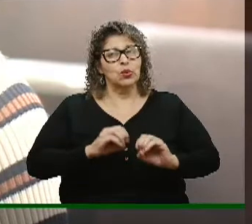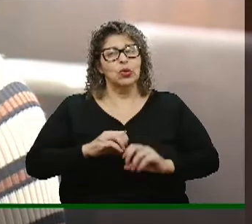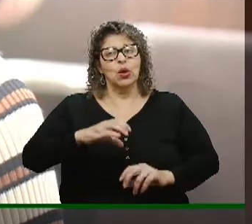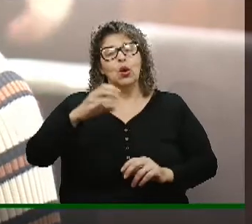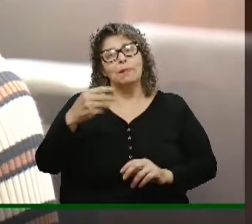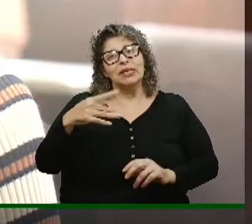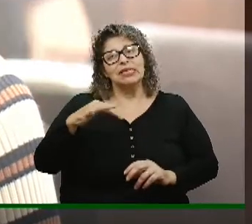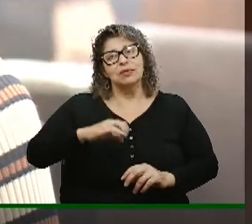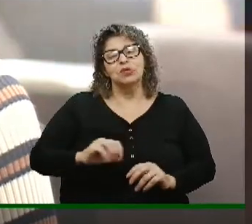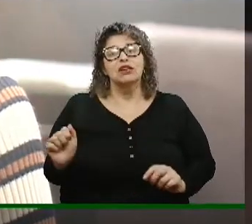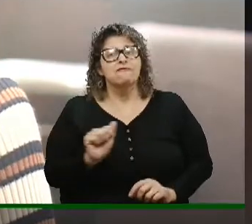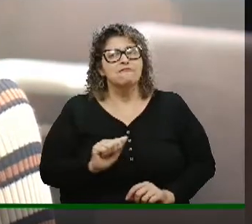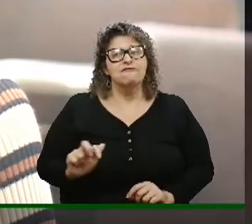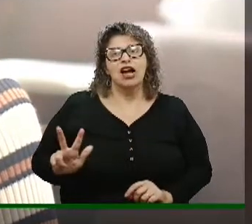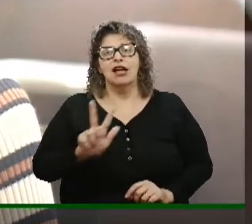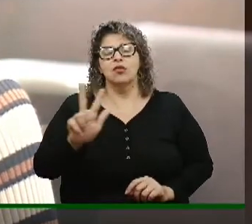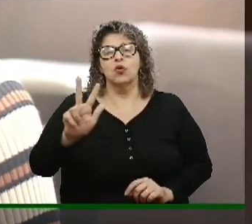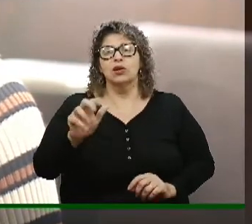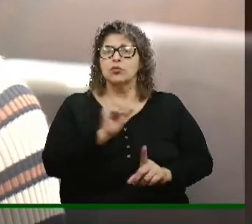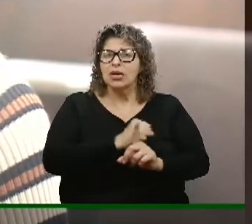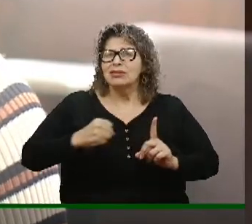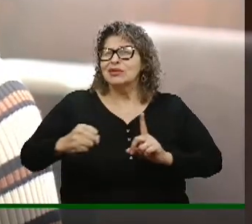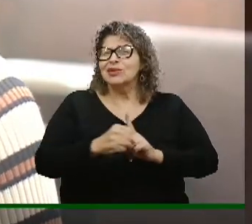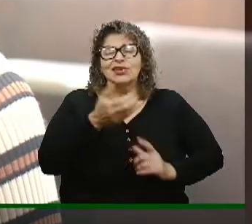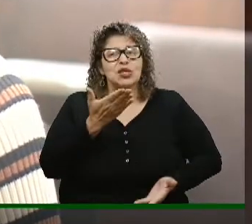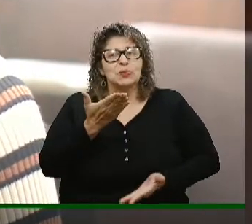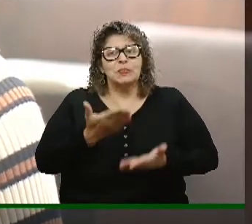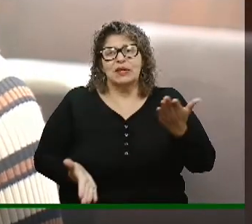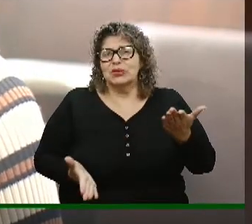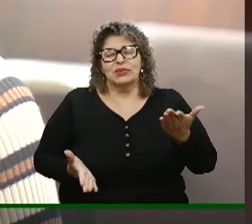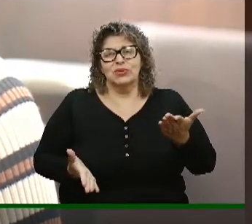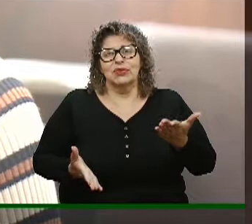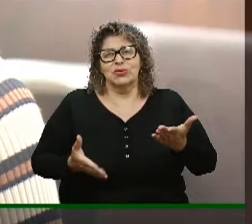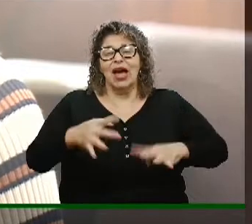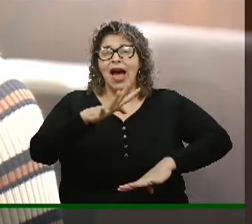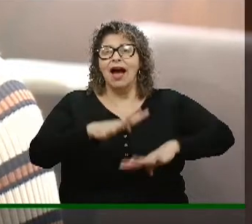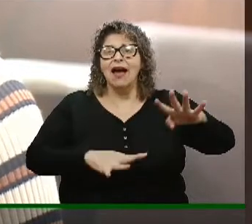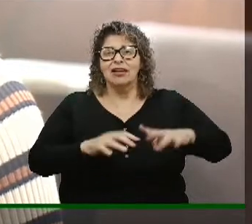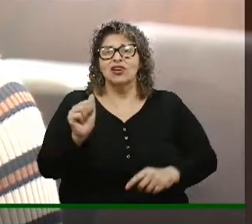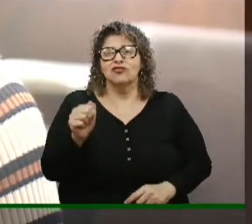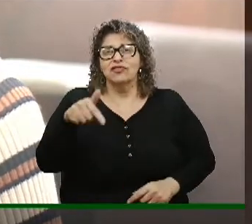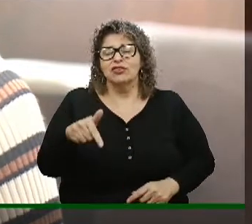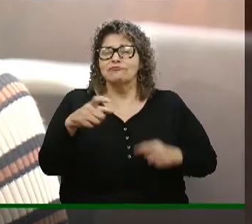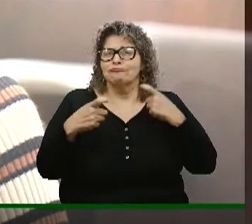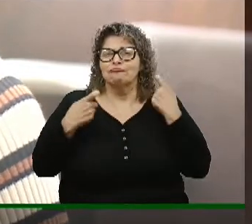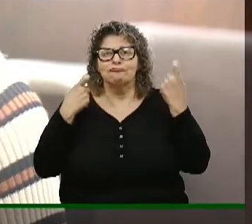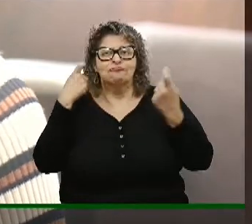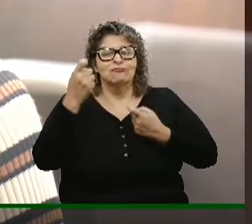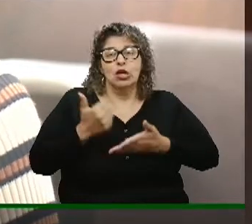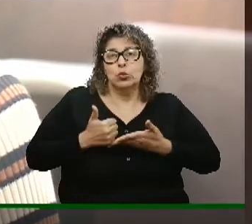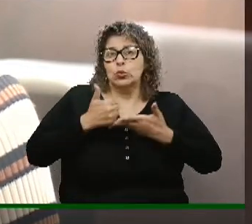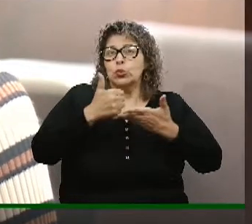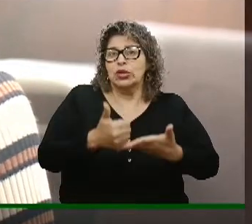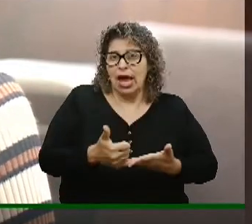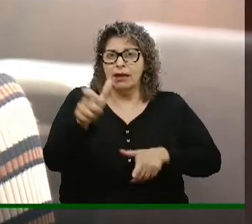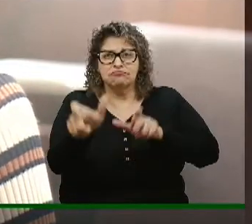e valores. Numa sociedade que tem se perdido tanto, a rede adventista ainda traz a preocupação de ajudar o